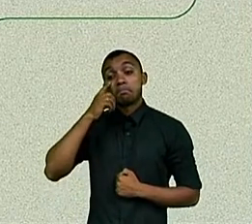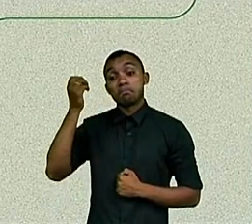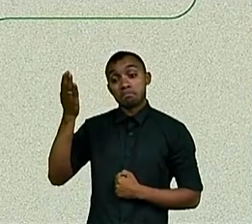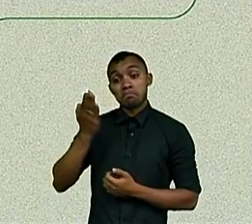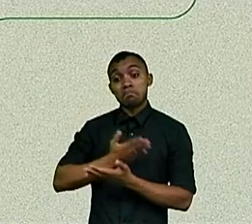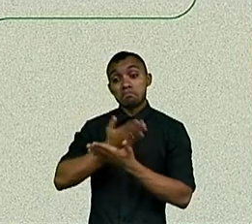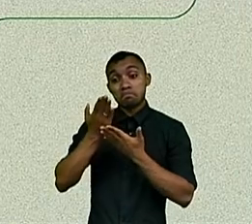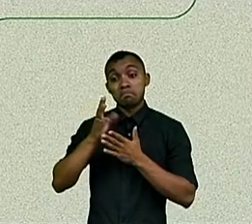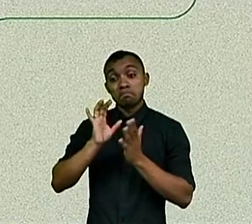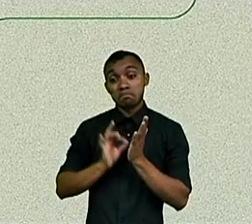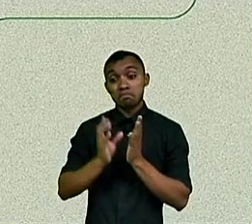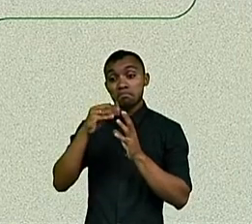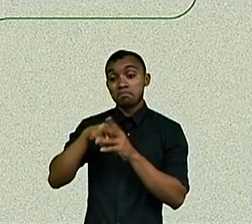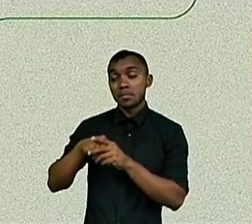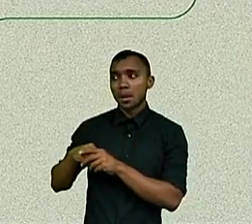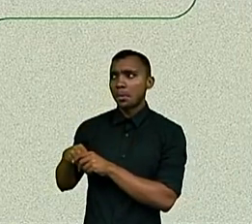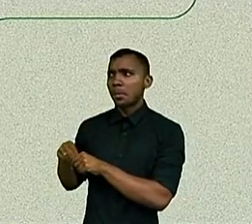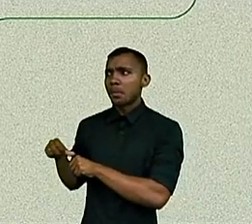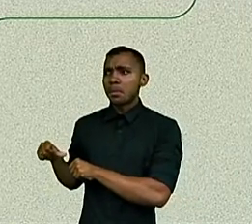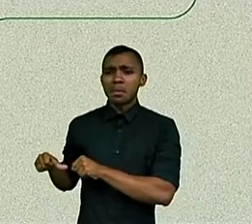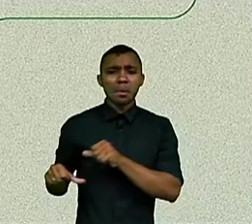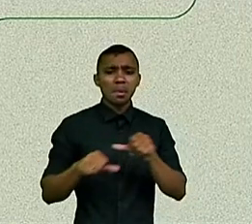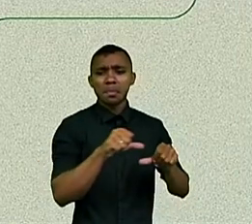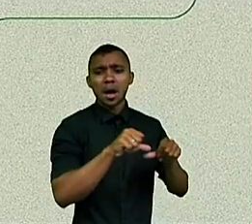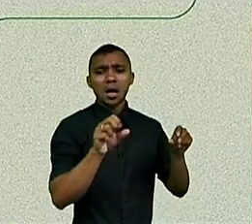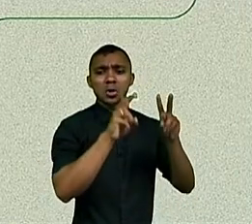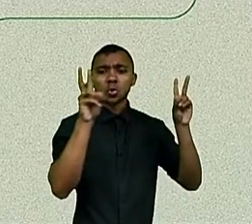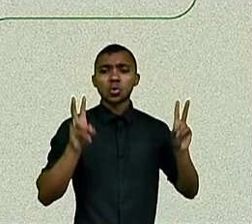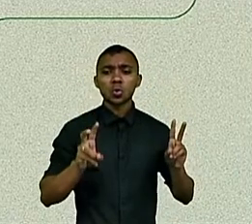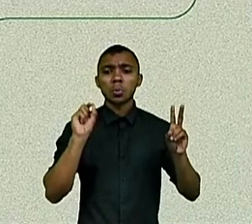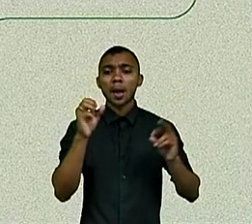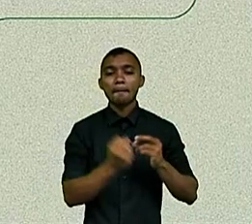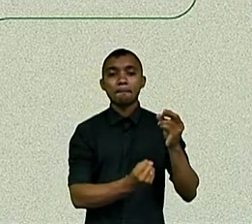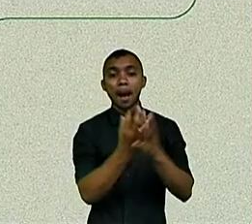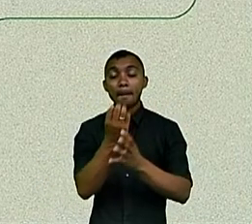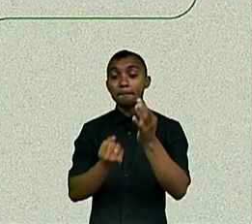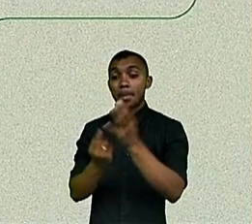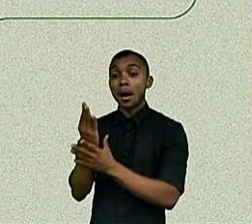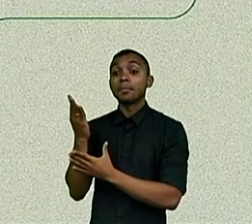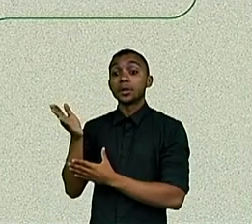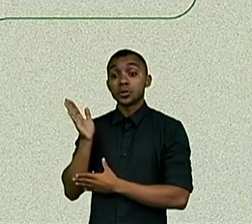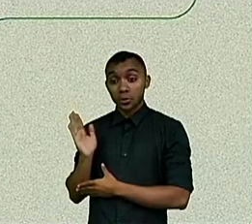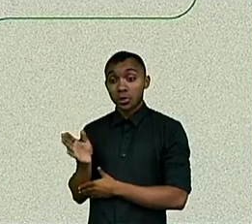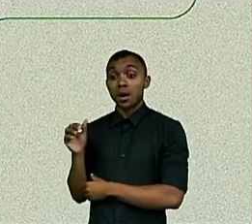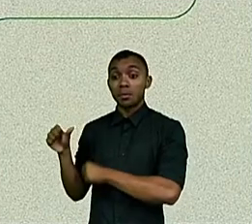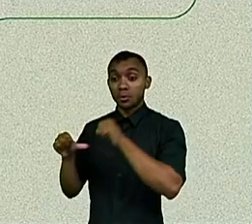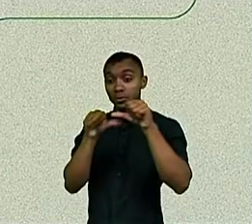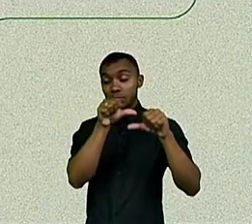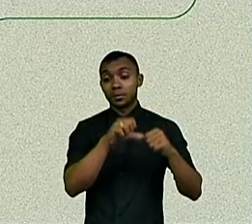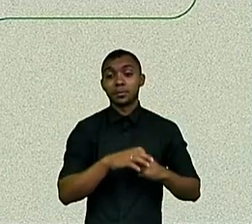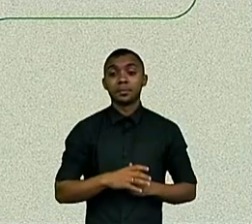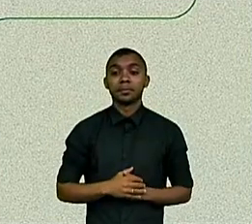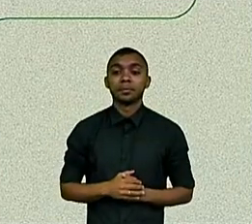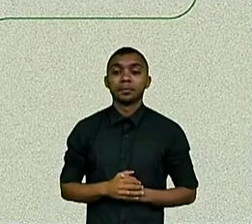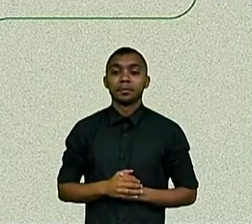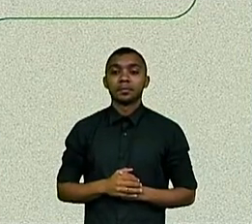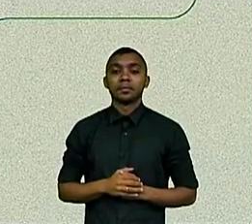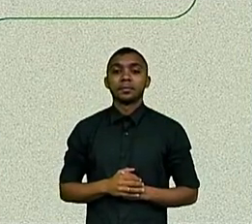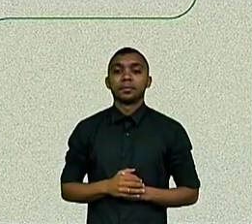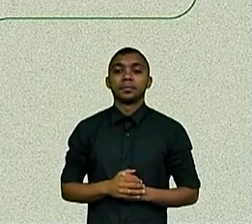profunda Nas questões da produção gente isso aqui mudou demais só para vocês